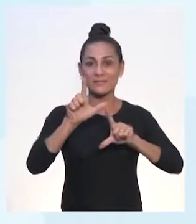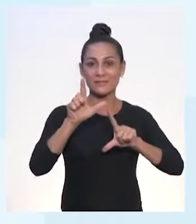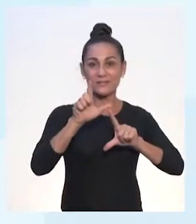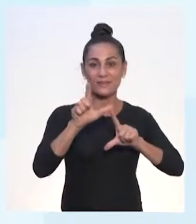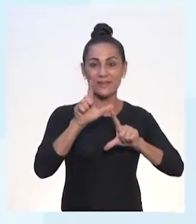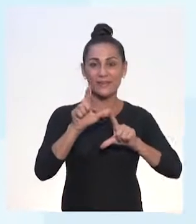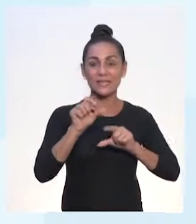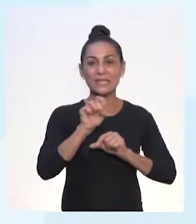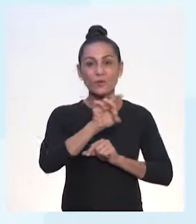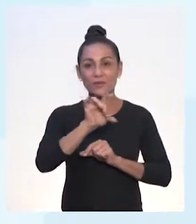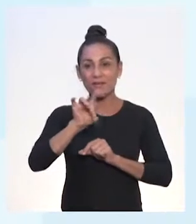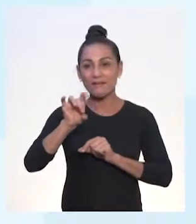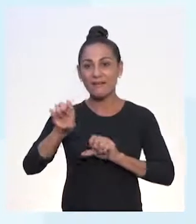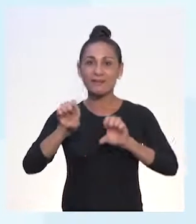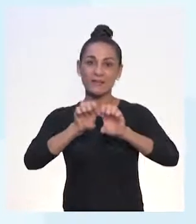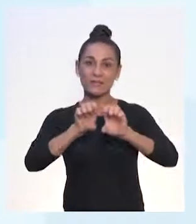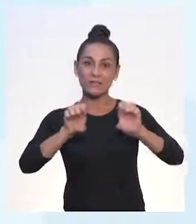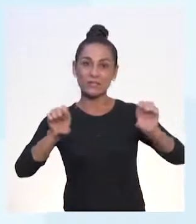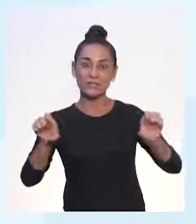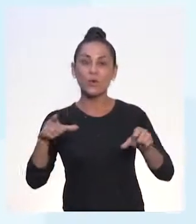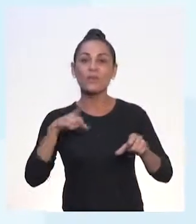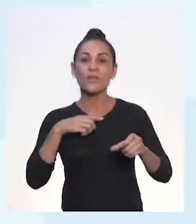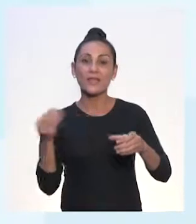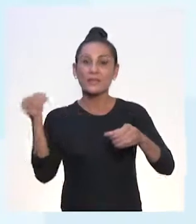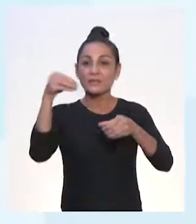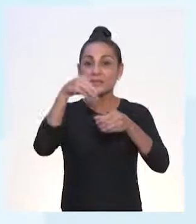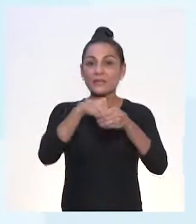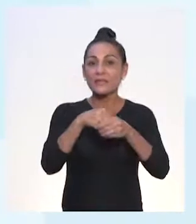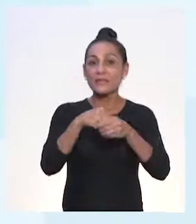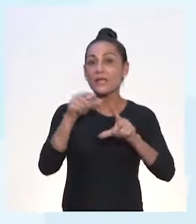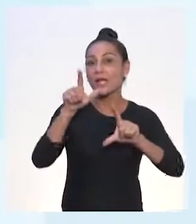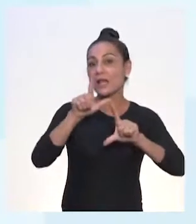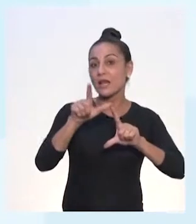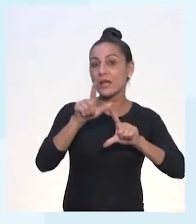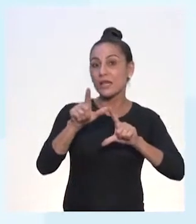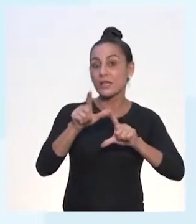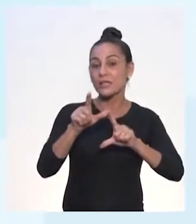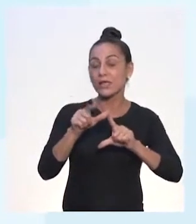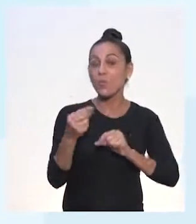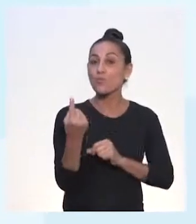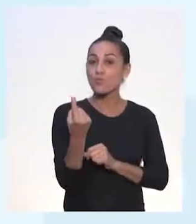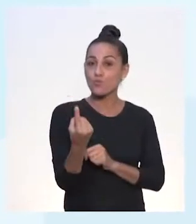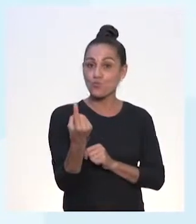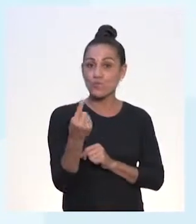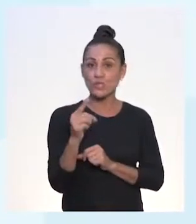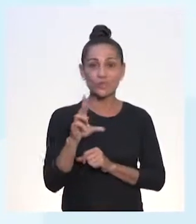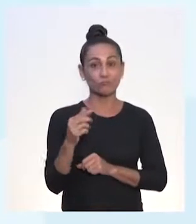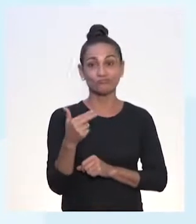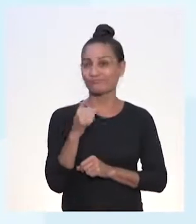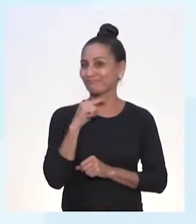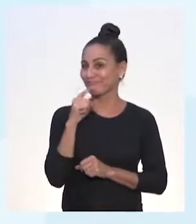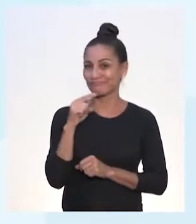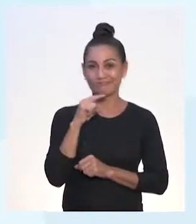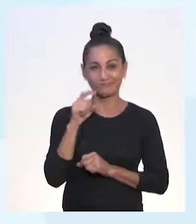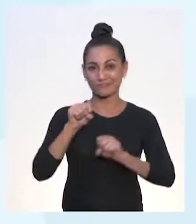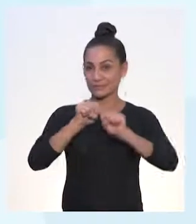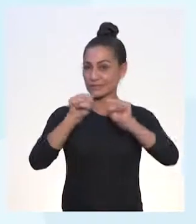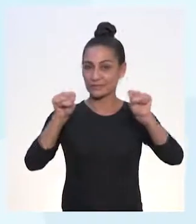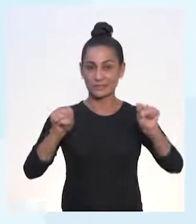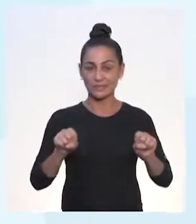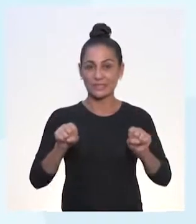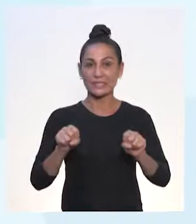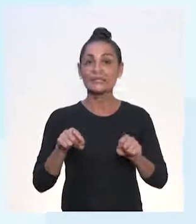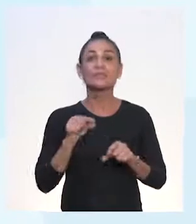em cada equação, possui duas ou mais incógnitas. Com uma incógnita só não dá para fazer o sistema, tá?